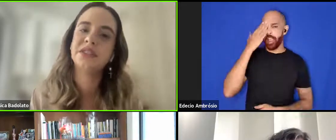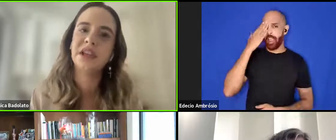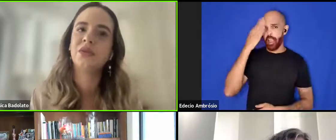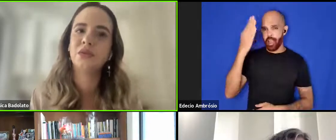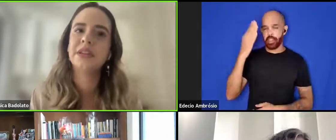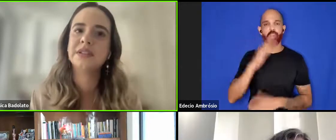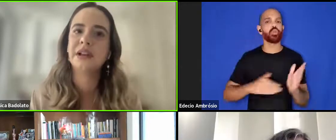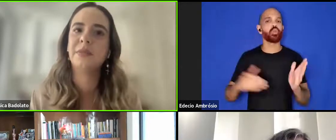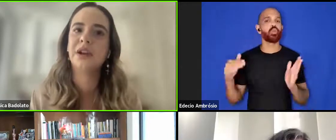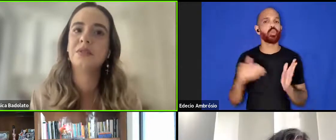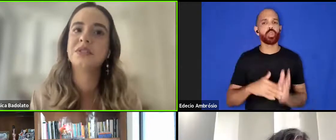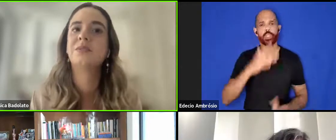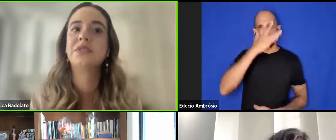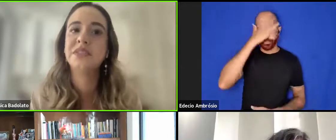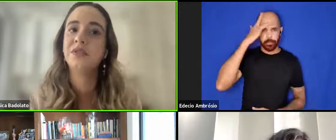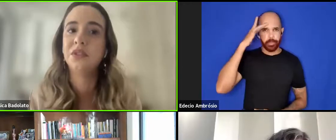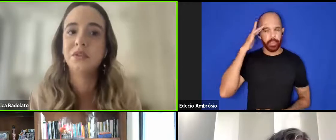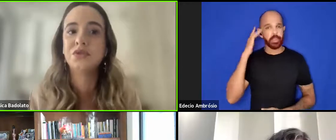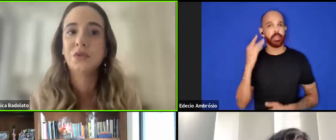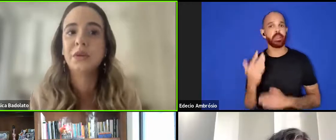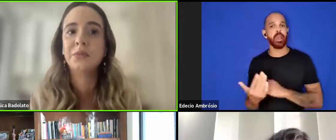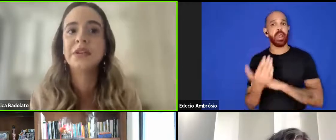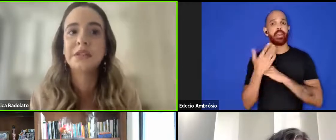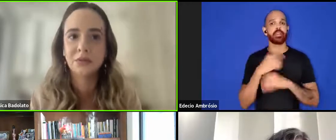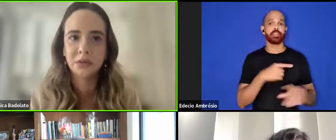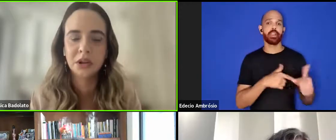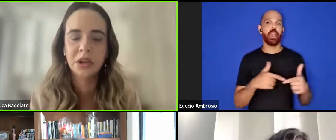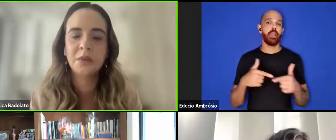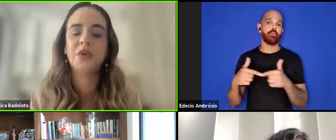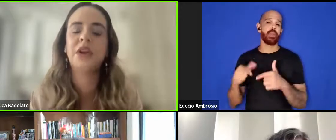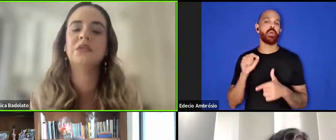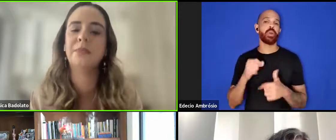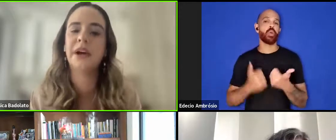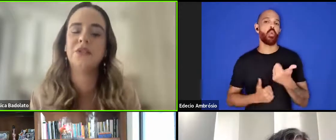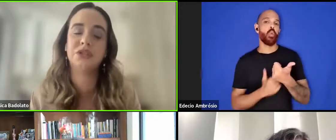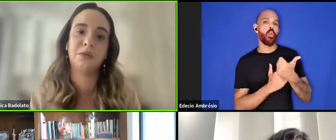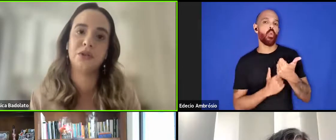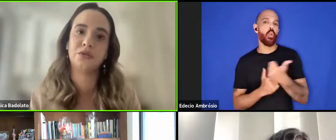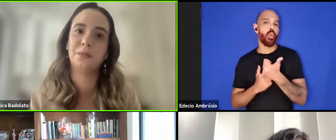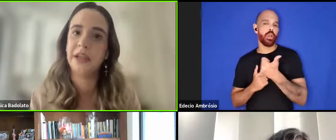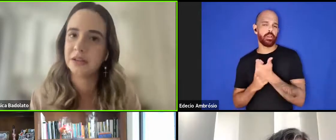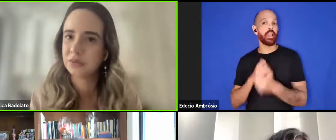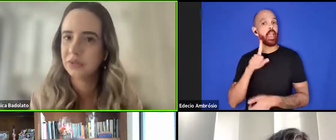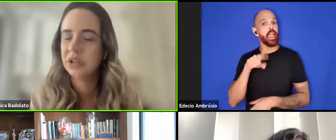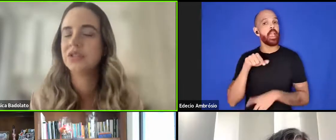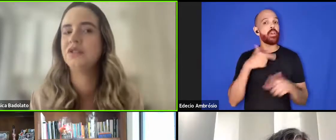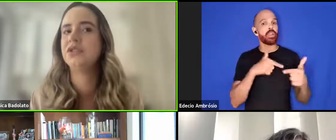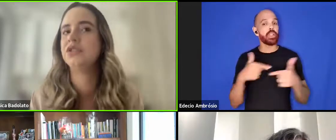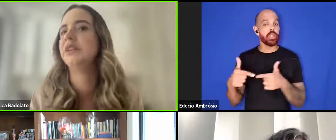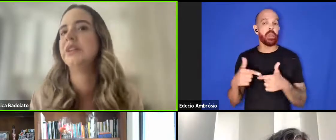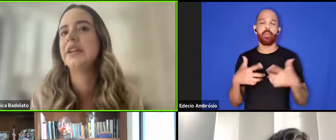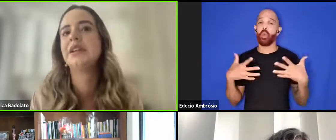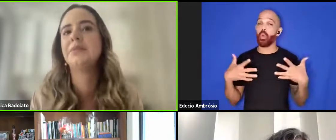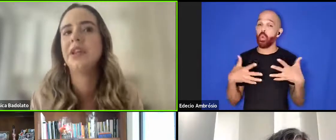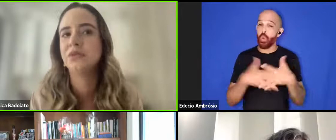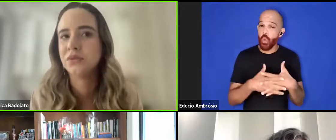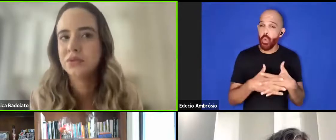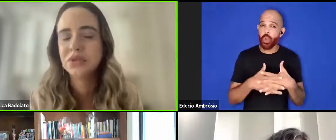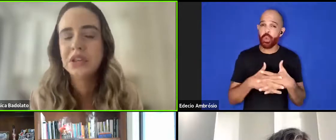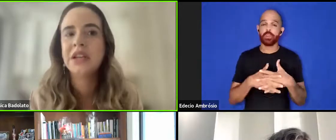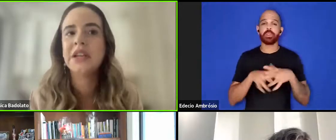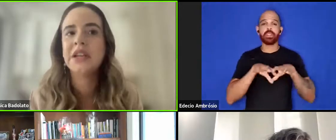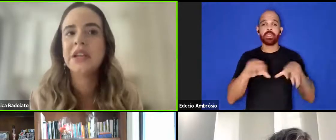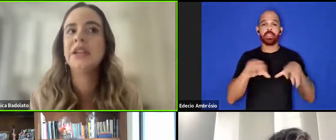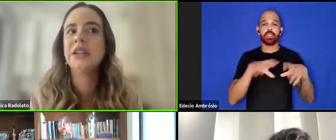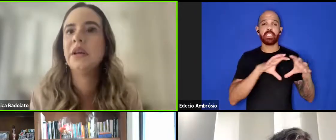pessoas que fizeram com que esse trabalho fosse possível a nível de colaboração, porque é um trabalho extremamente complexo, dividido em 3